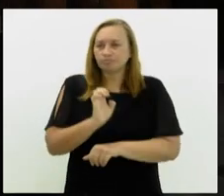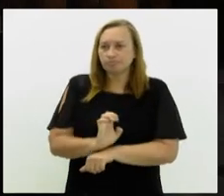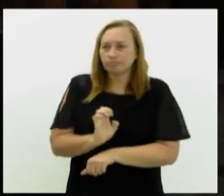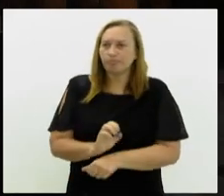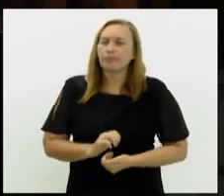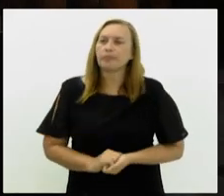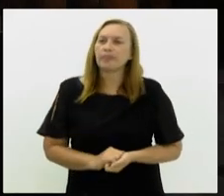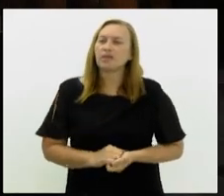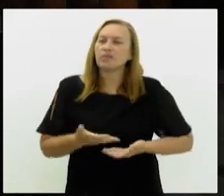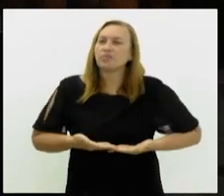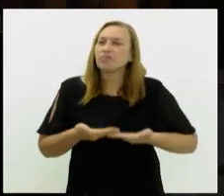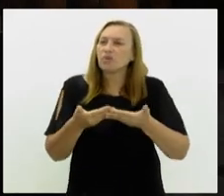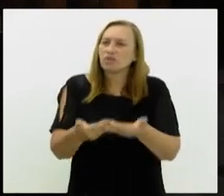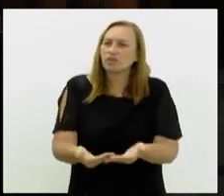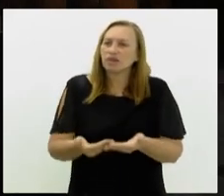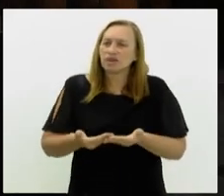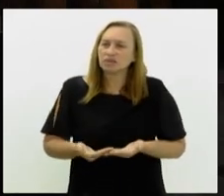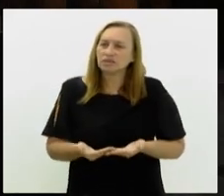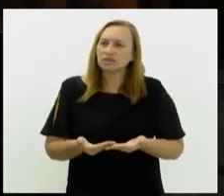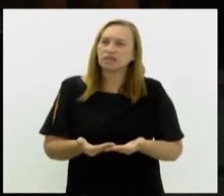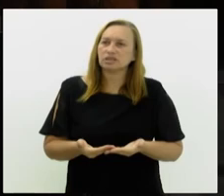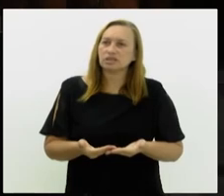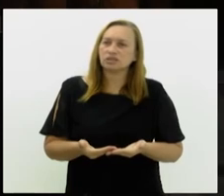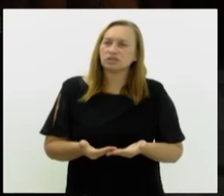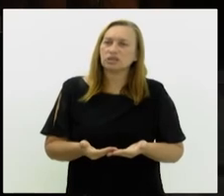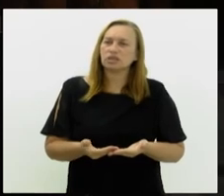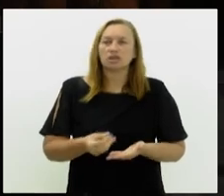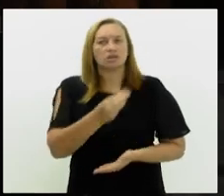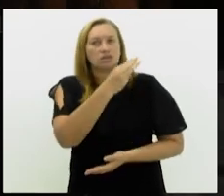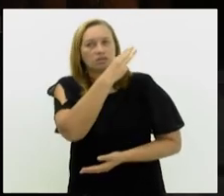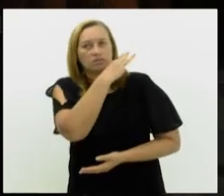a gente oferta majoritariamente ensino médio.